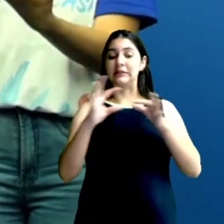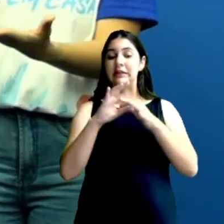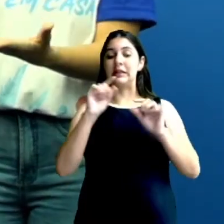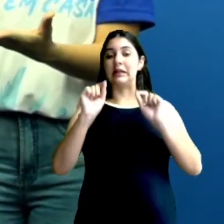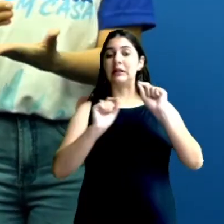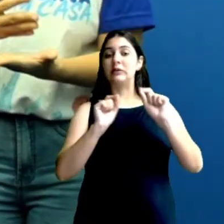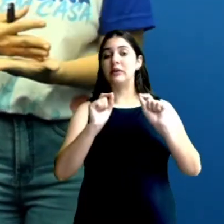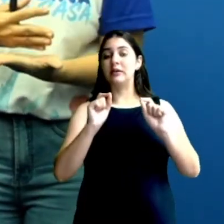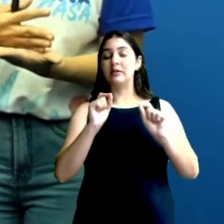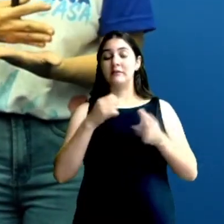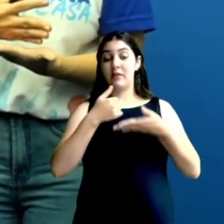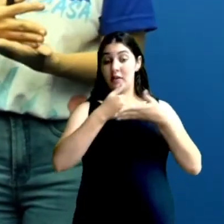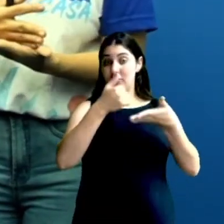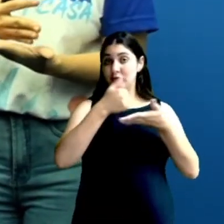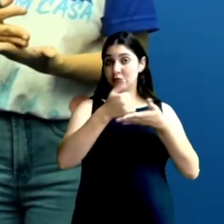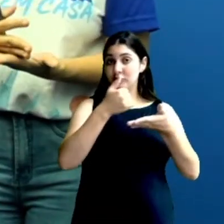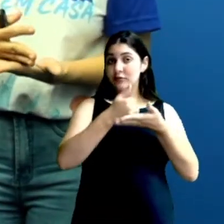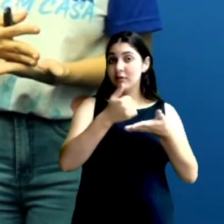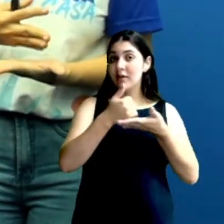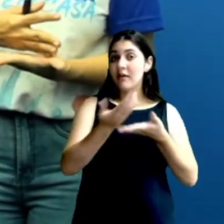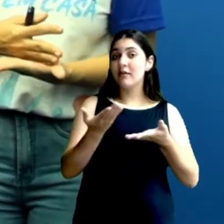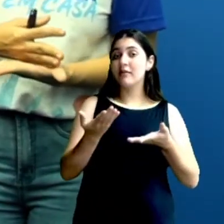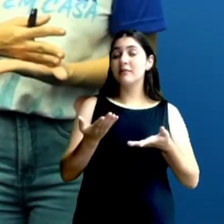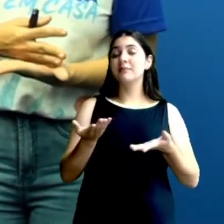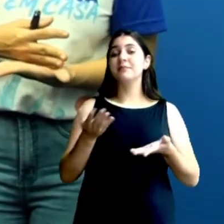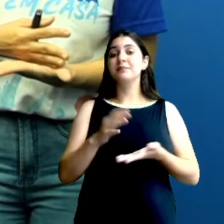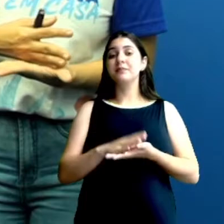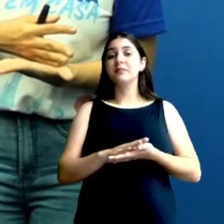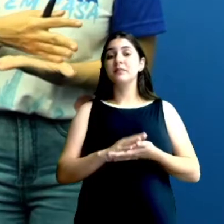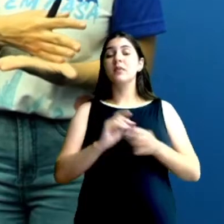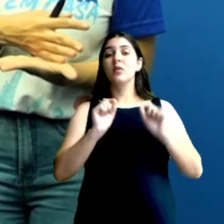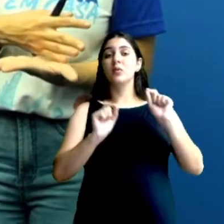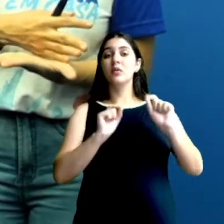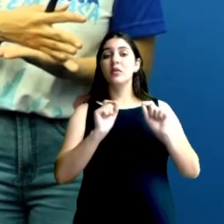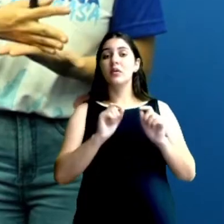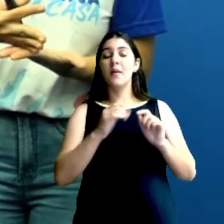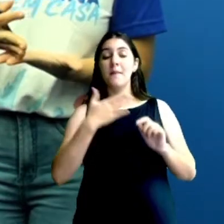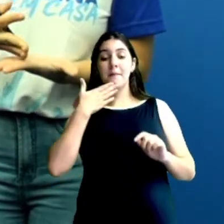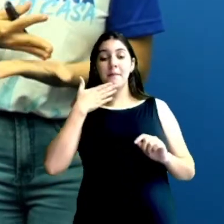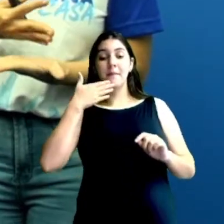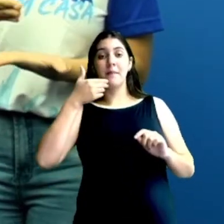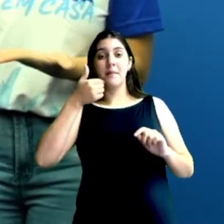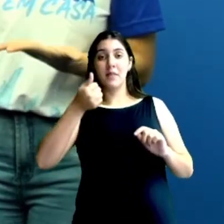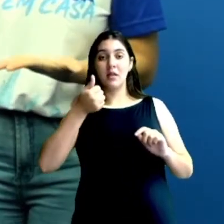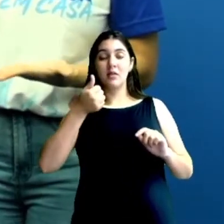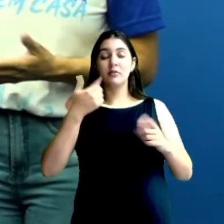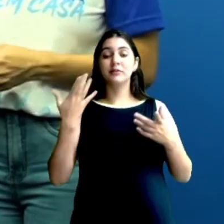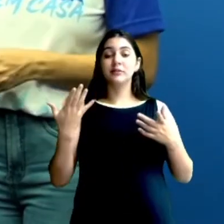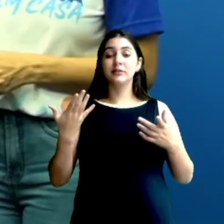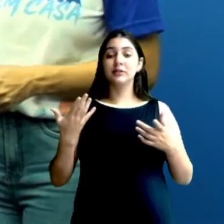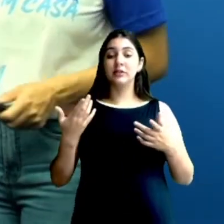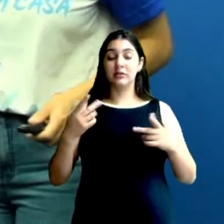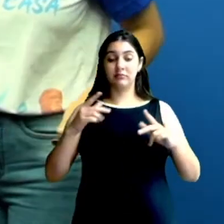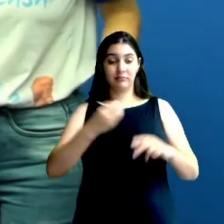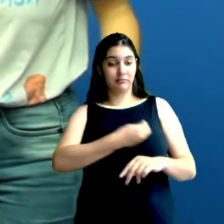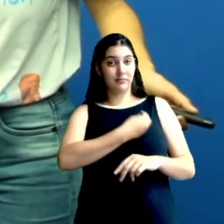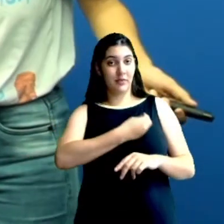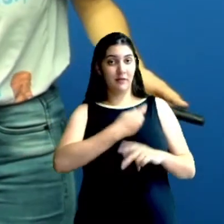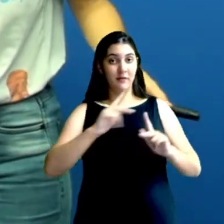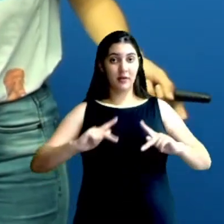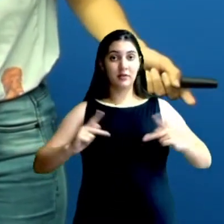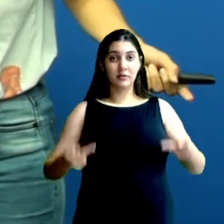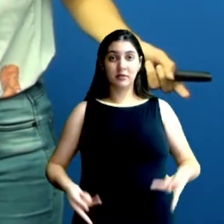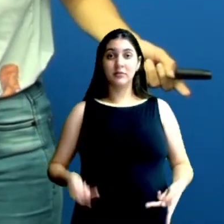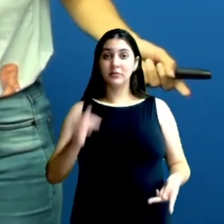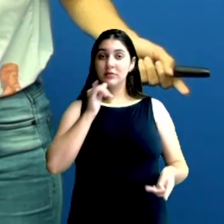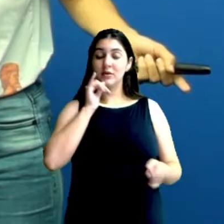vai contribuir ou que vai ajudar para melhoria nas condições de vida do ser humano. A